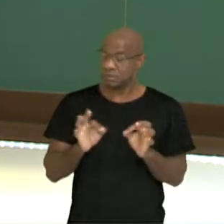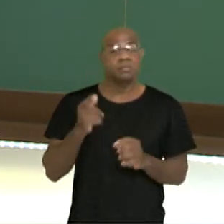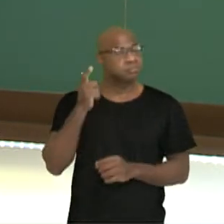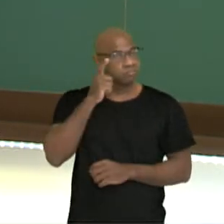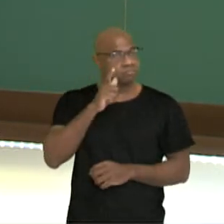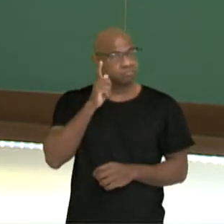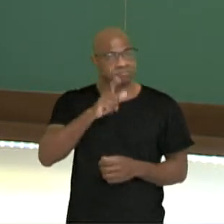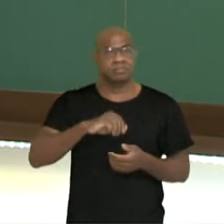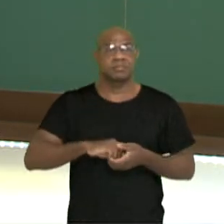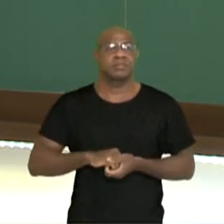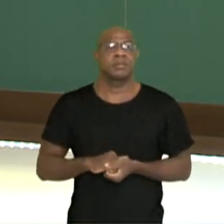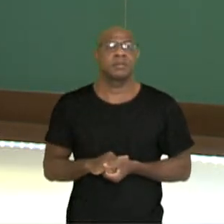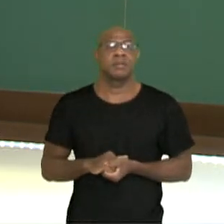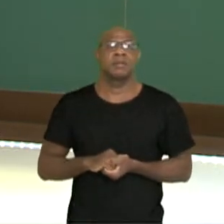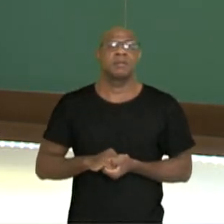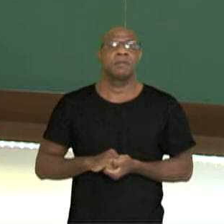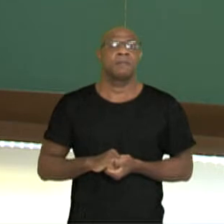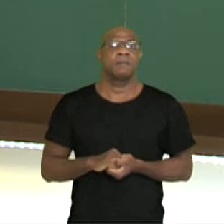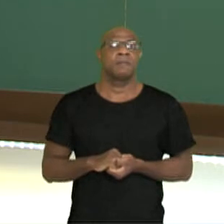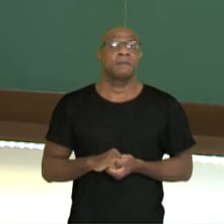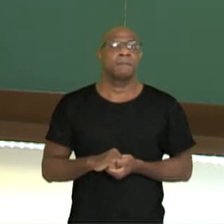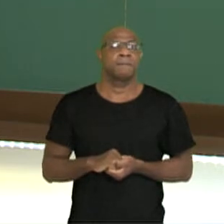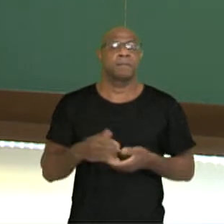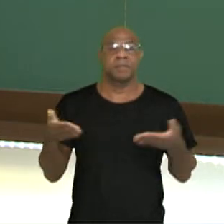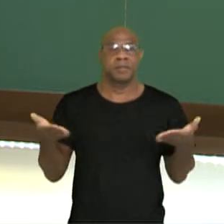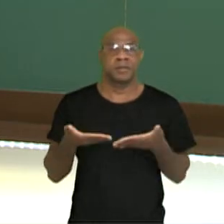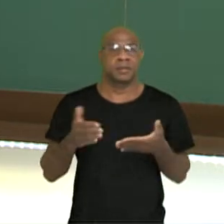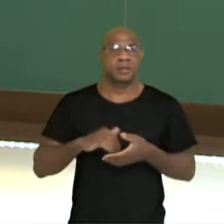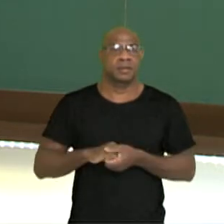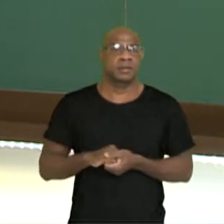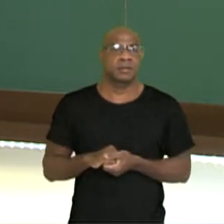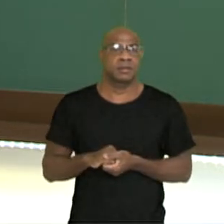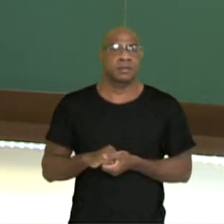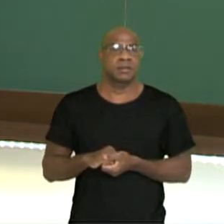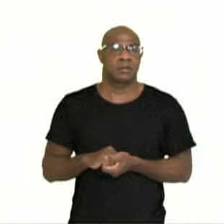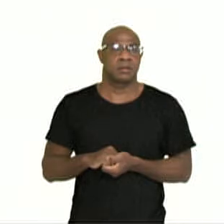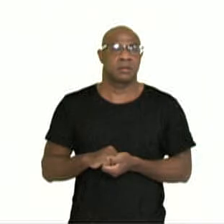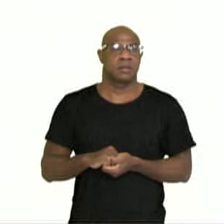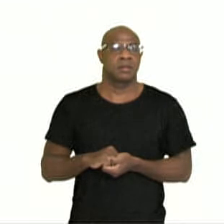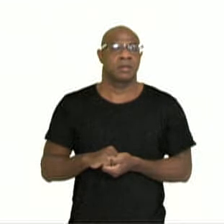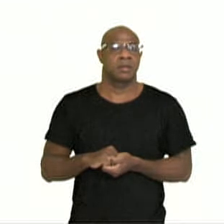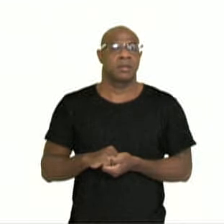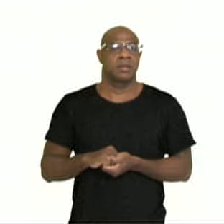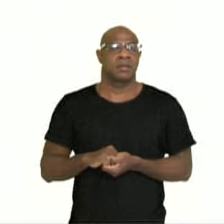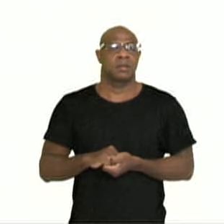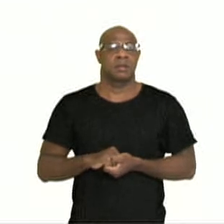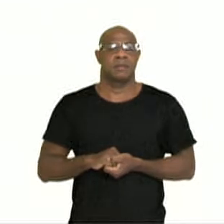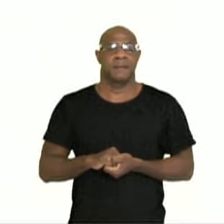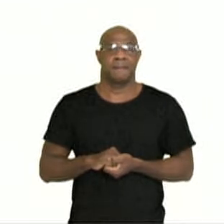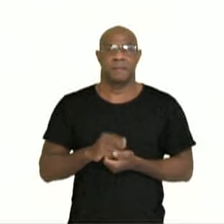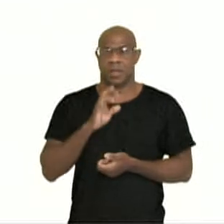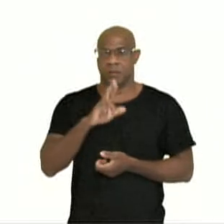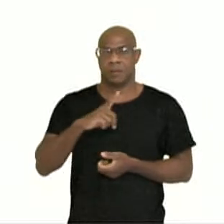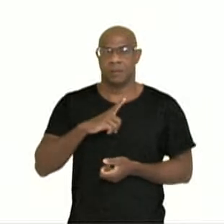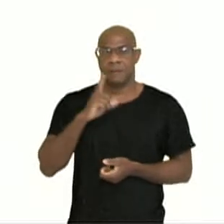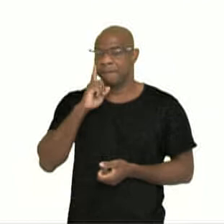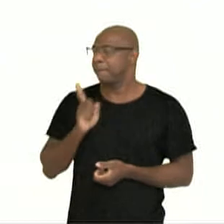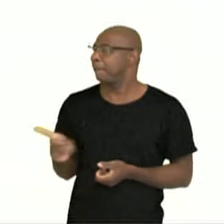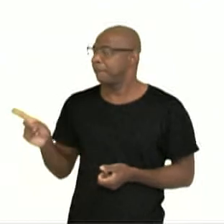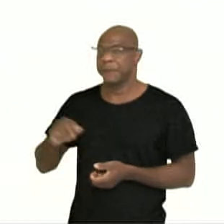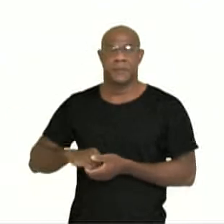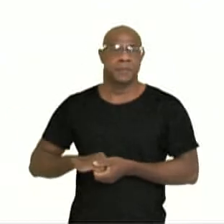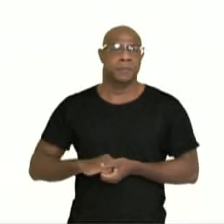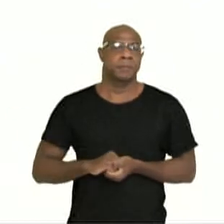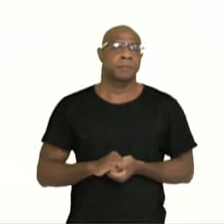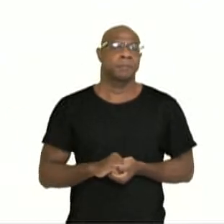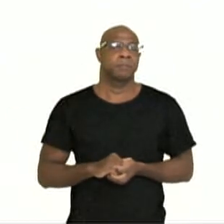acertaram, né? Então, gente, agora a gente, né, temos as respostas aqui, internet and microwave, tá ok?